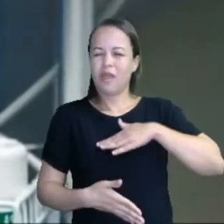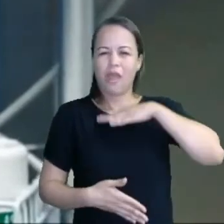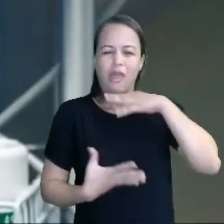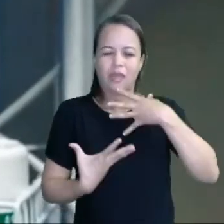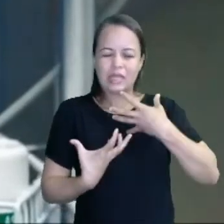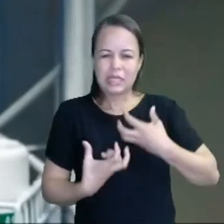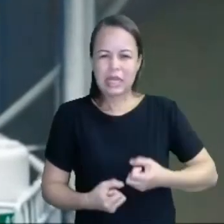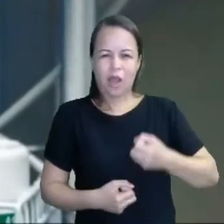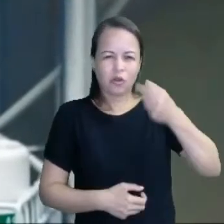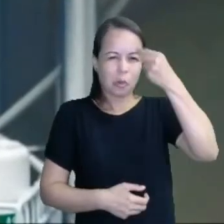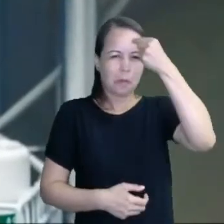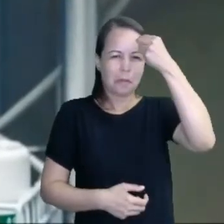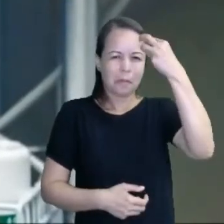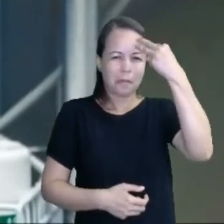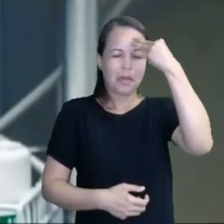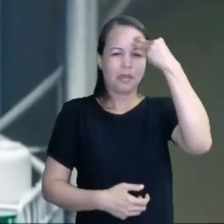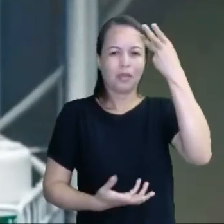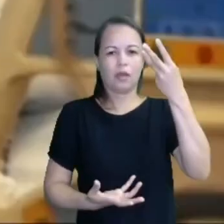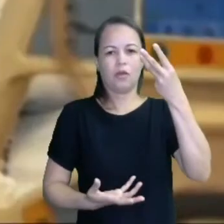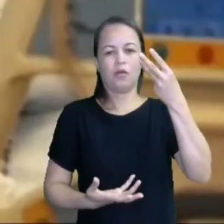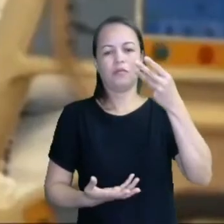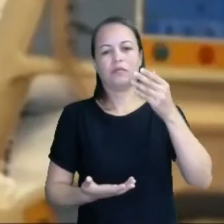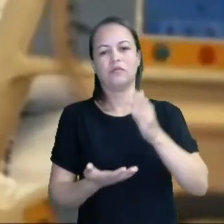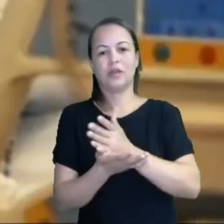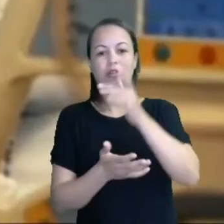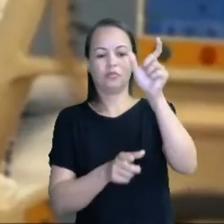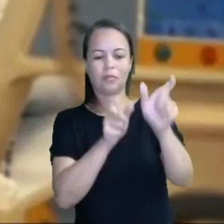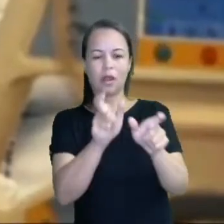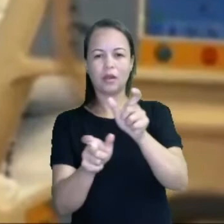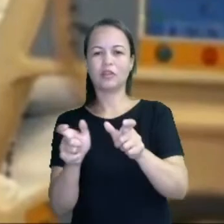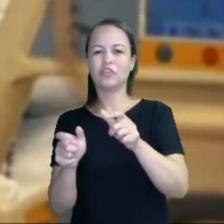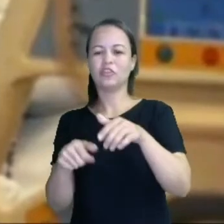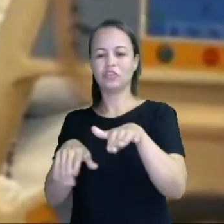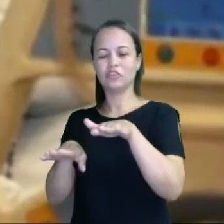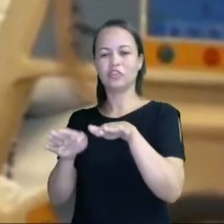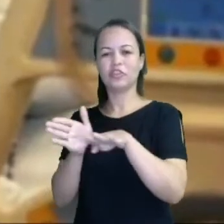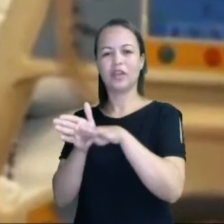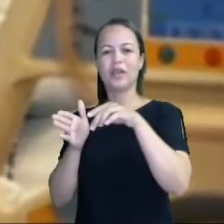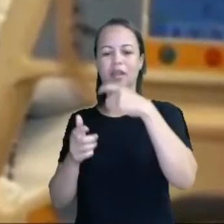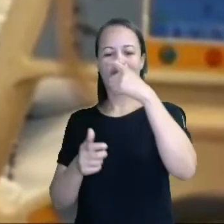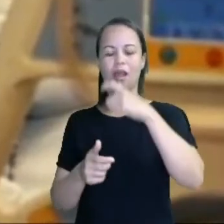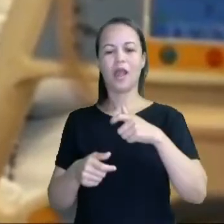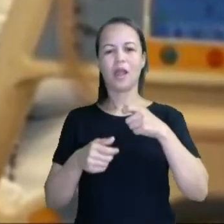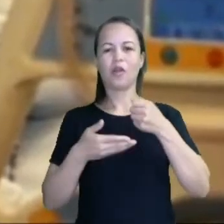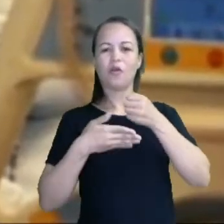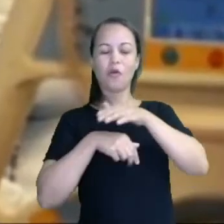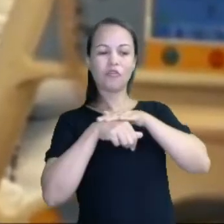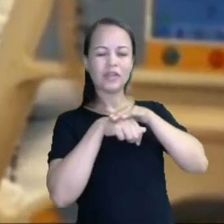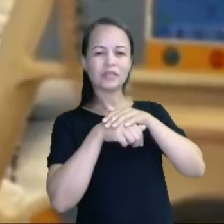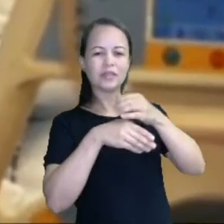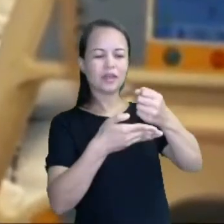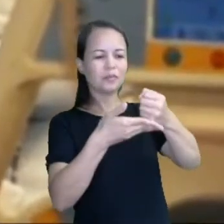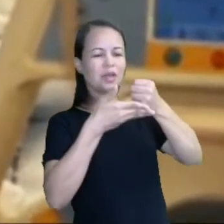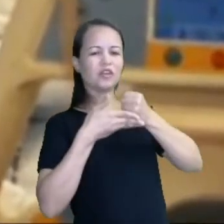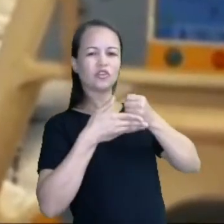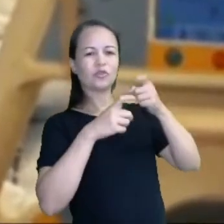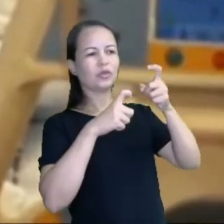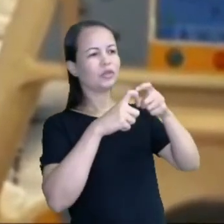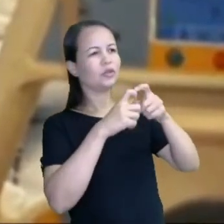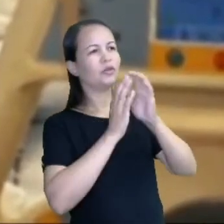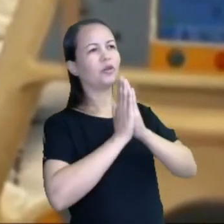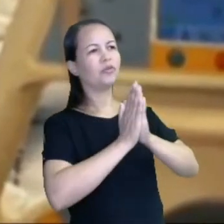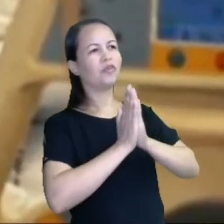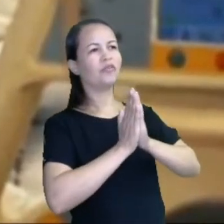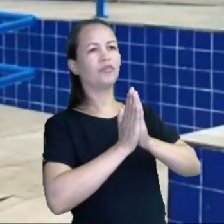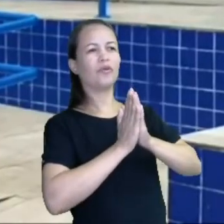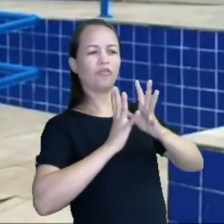Exaustas mesmo. Muitas vezes o paciente chega até a gente conversando, doutora, me ajuda, eu tô cansada, doutora, eu vou